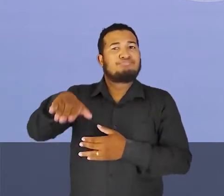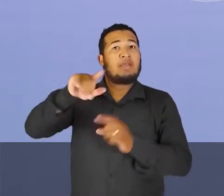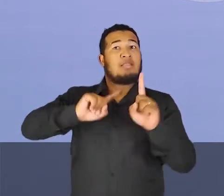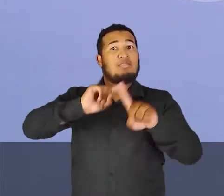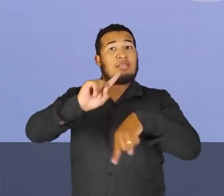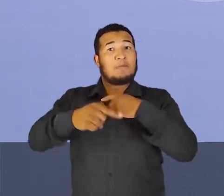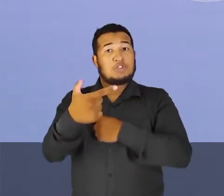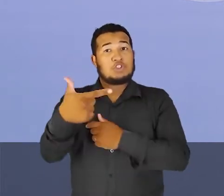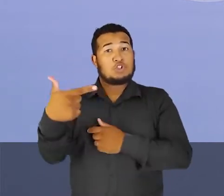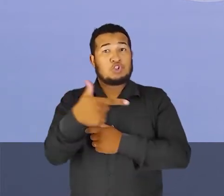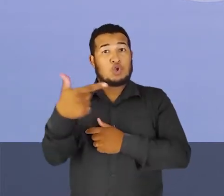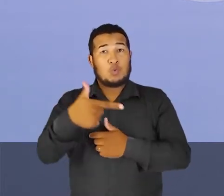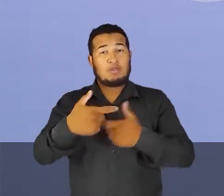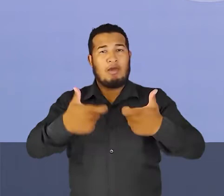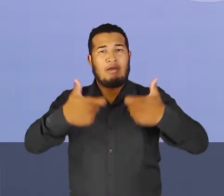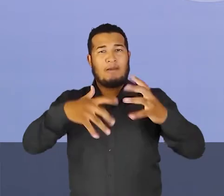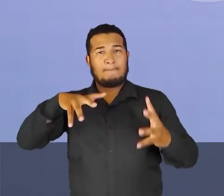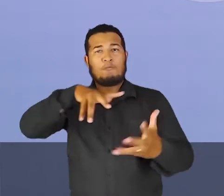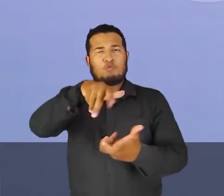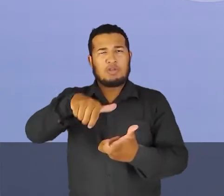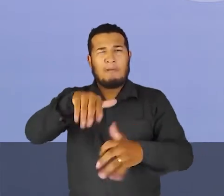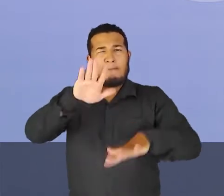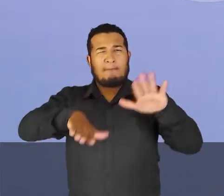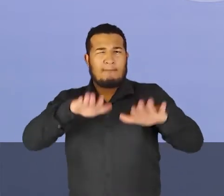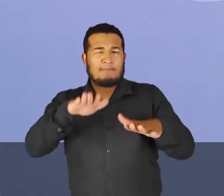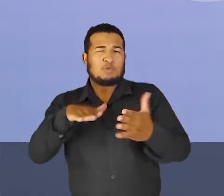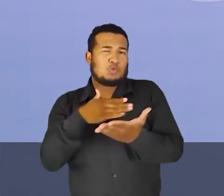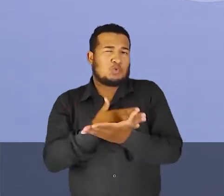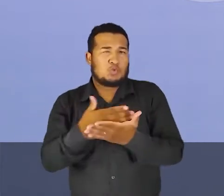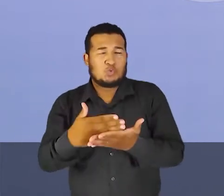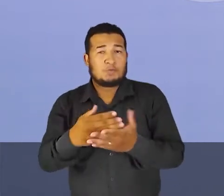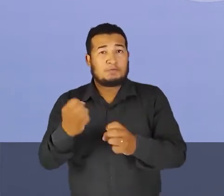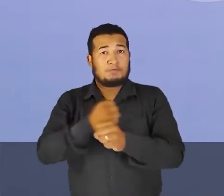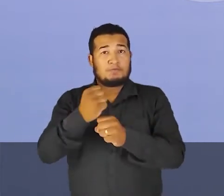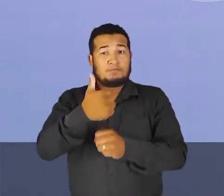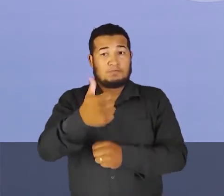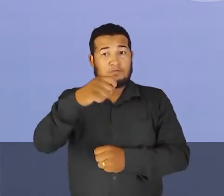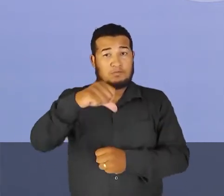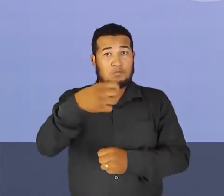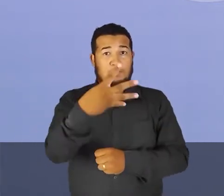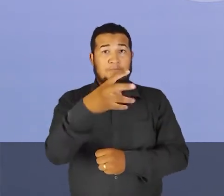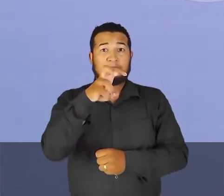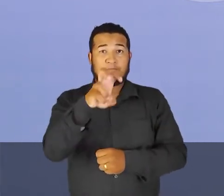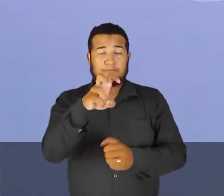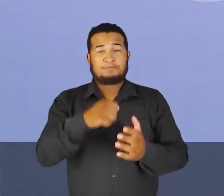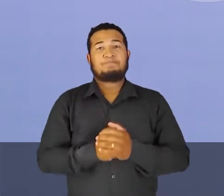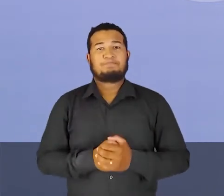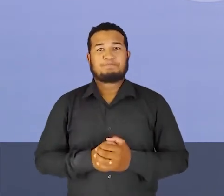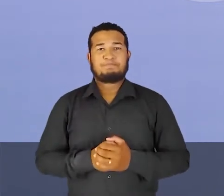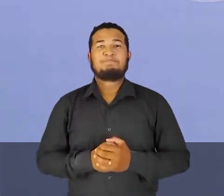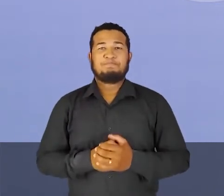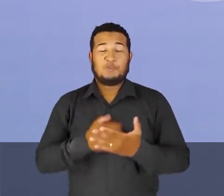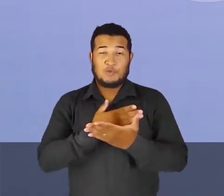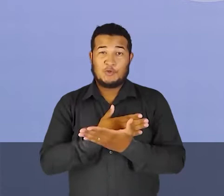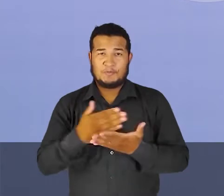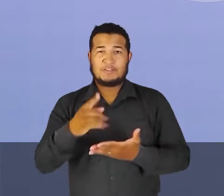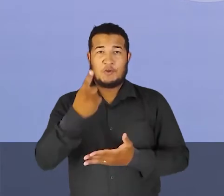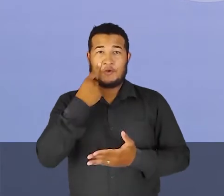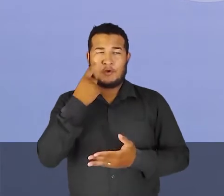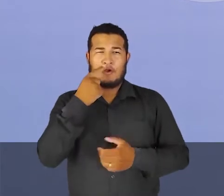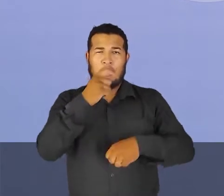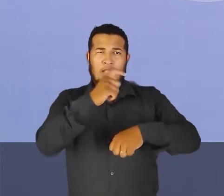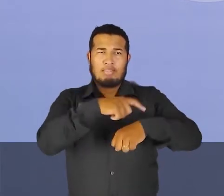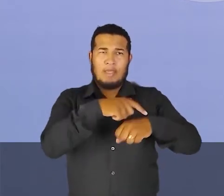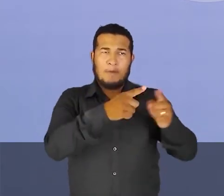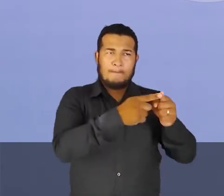desenvolveram após a Segunda Guerra Mundial, ou seja, mais precisamente a partir de 1945. Para começar, vamos olhar